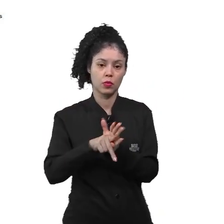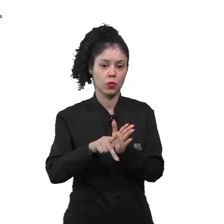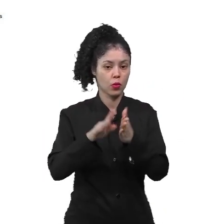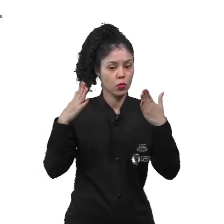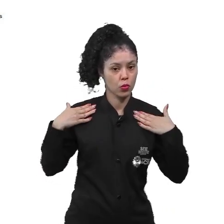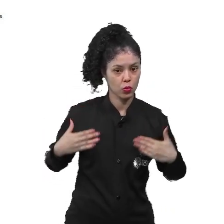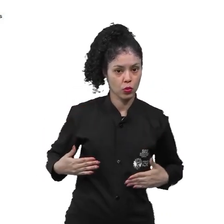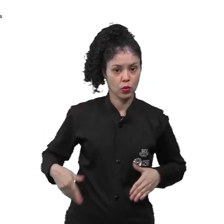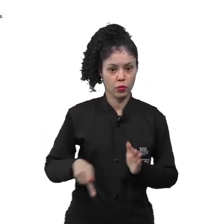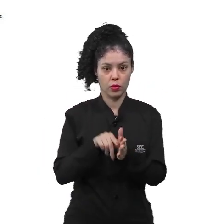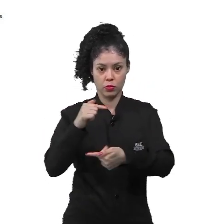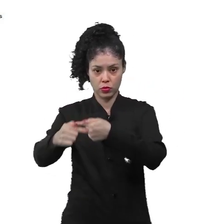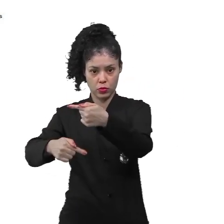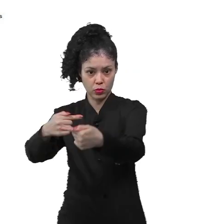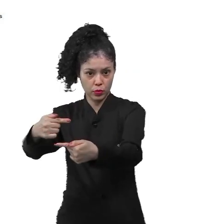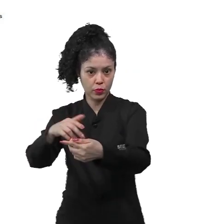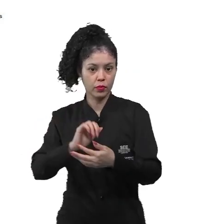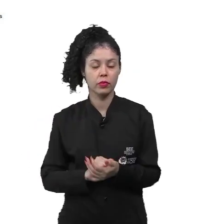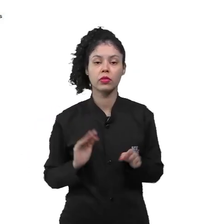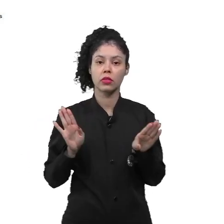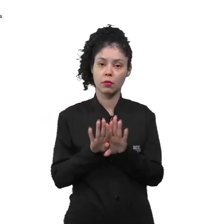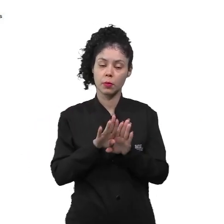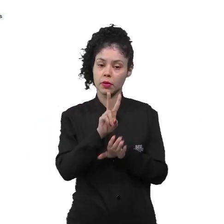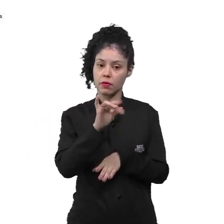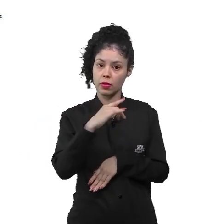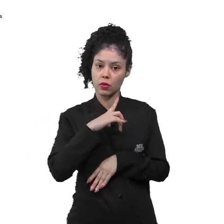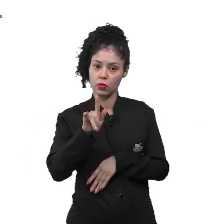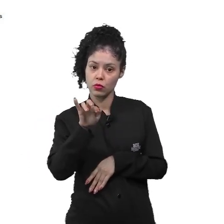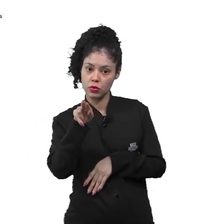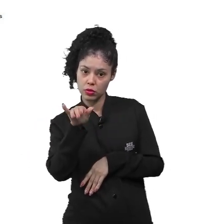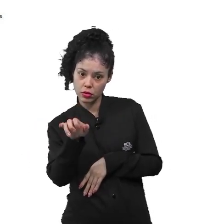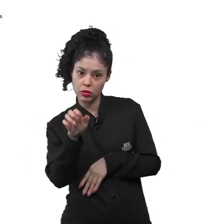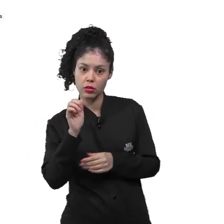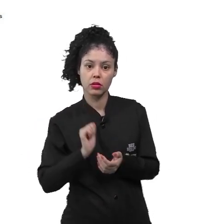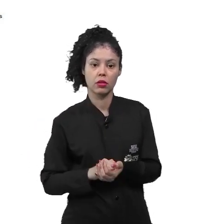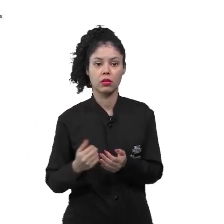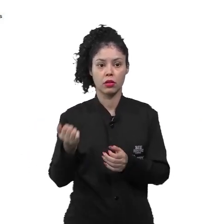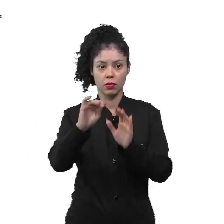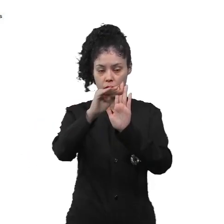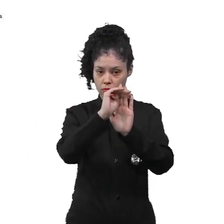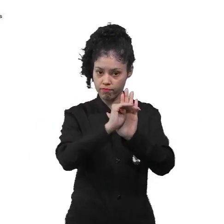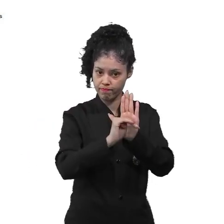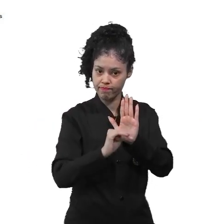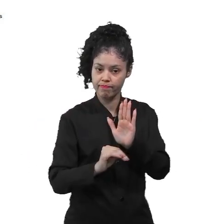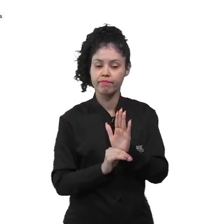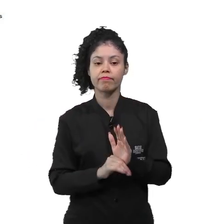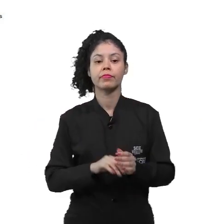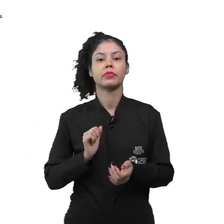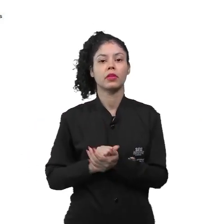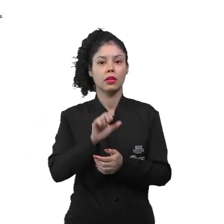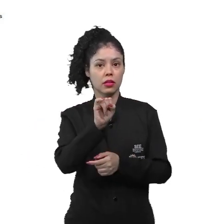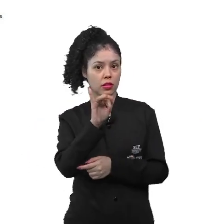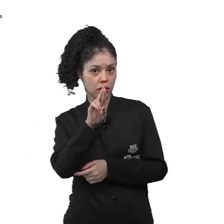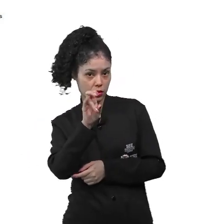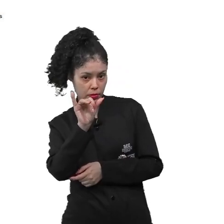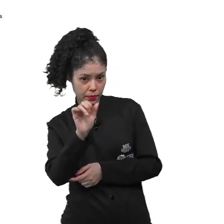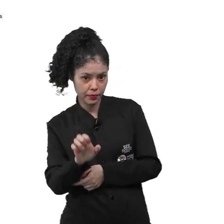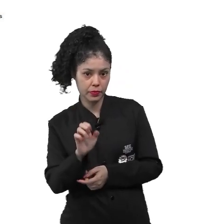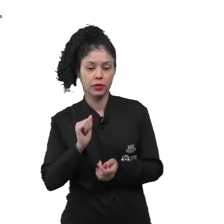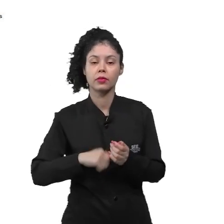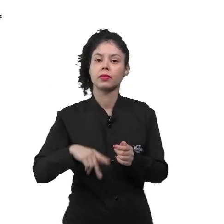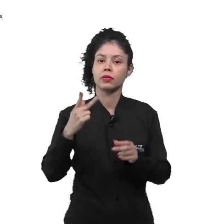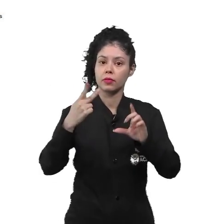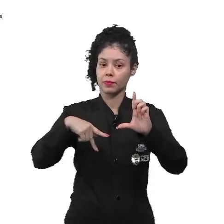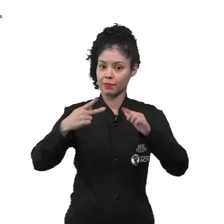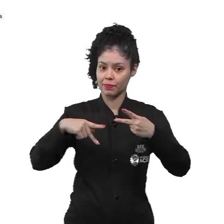sua descendência. Ele também vai conter os genes, que vai ter ali as instruções para a síntese das proteínas,